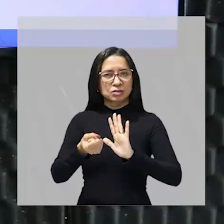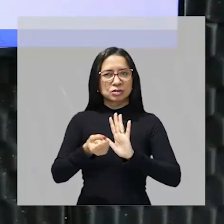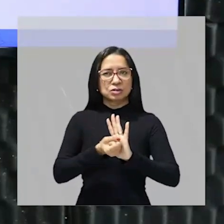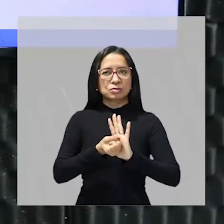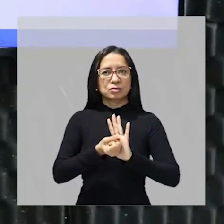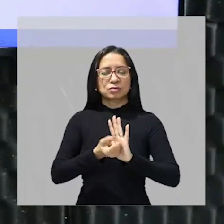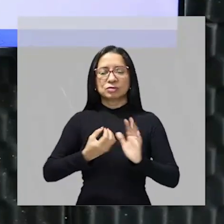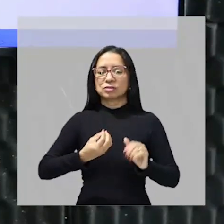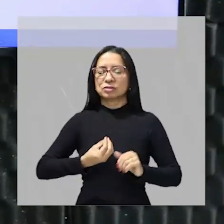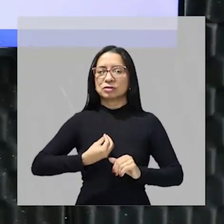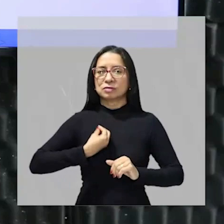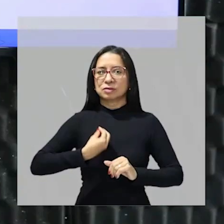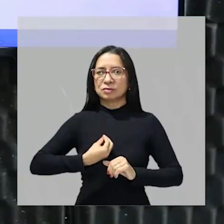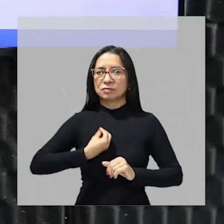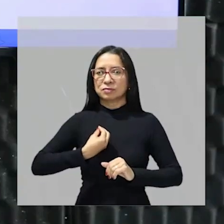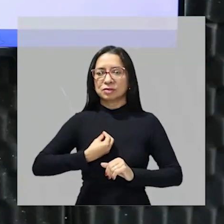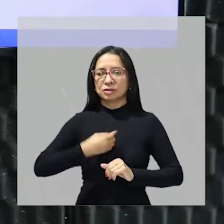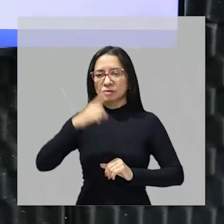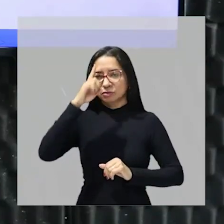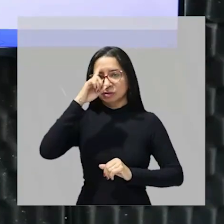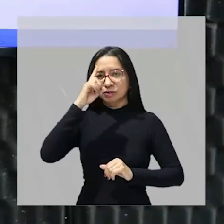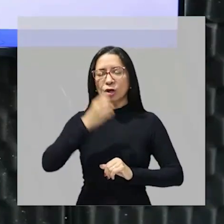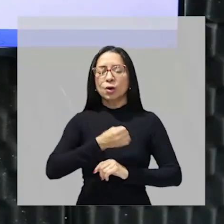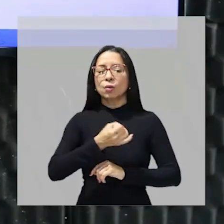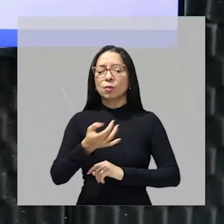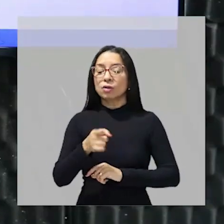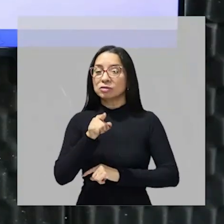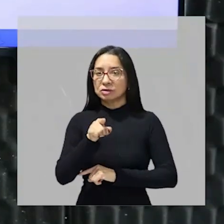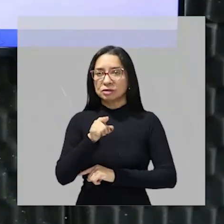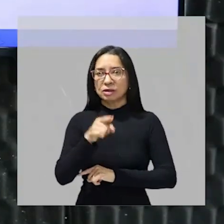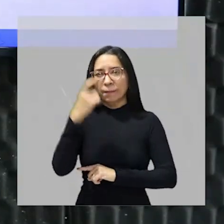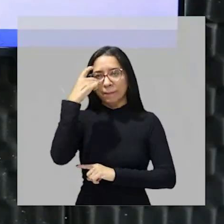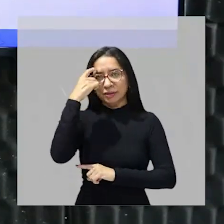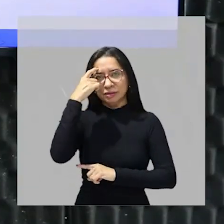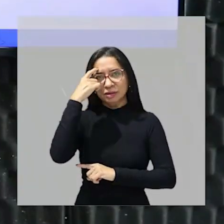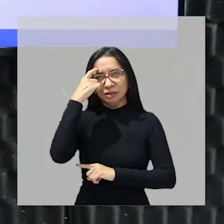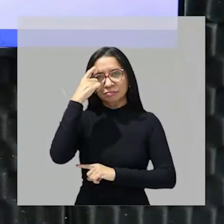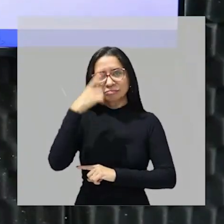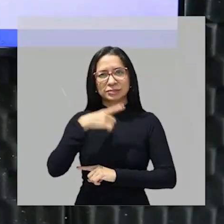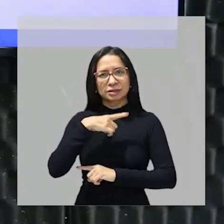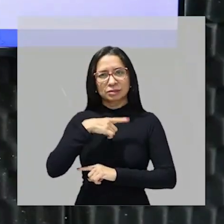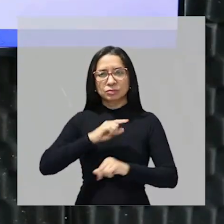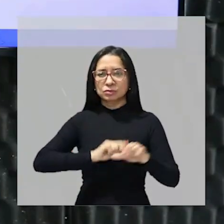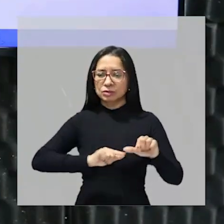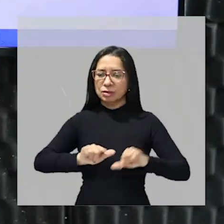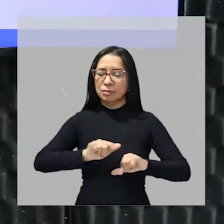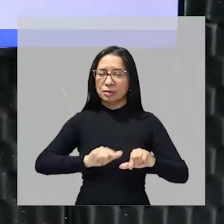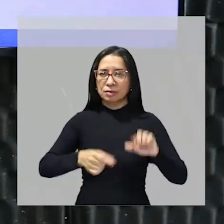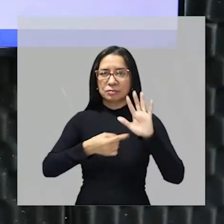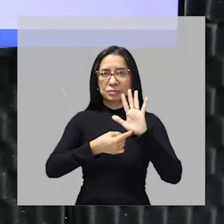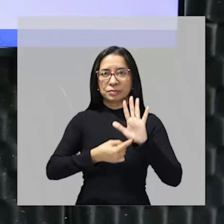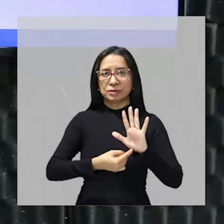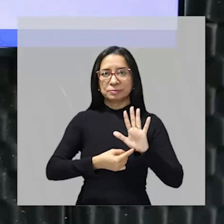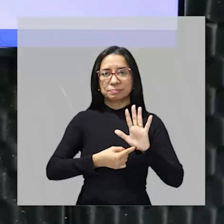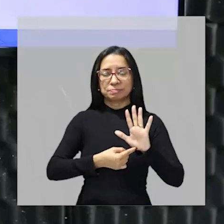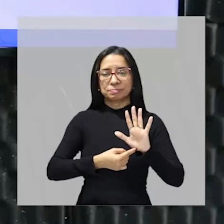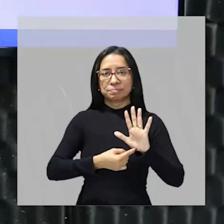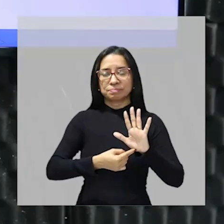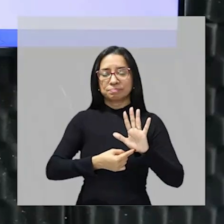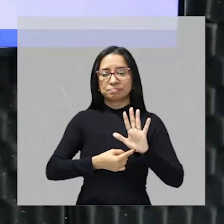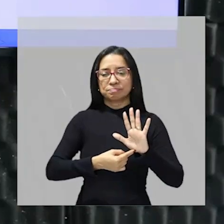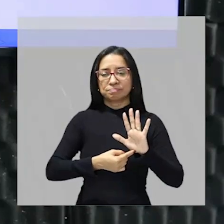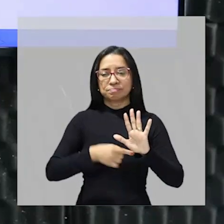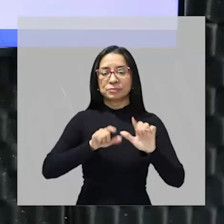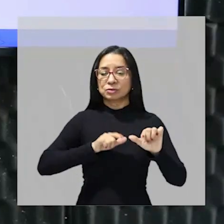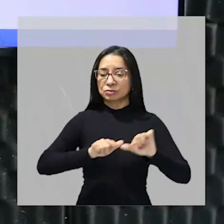vida diária mesmo. Quantos de vocês não já pensaram, nós temos um trabalho para apresentar, né? E esse trabalho